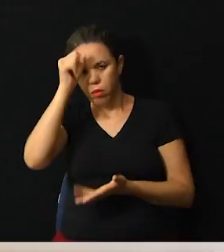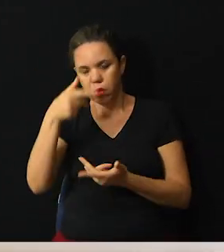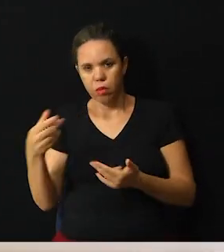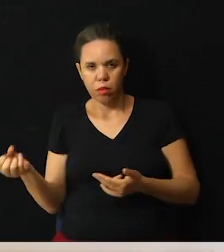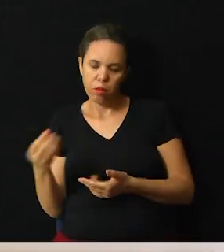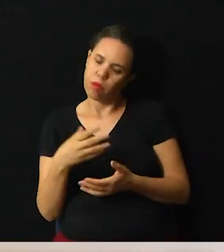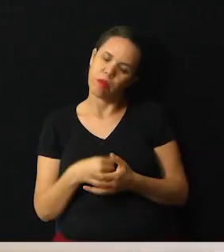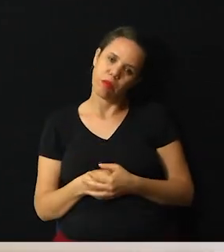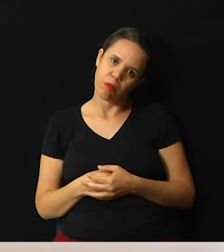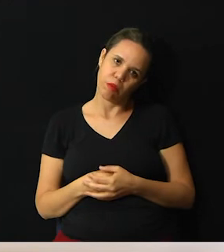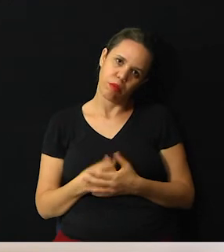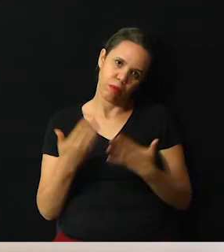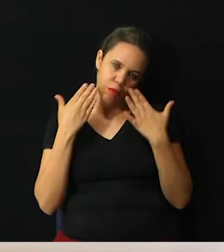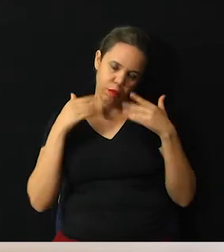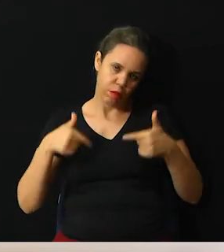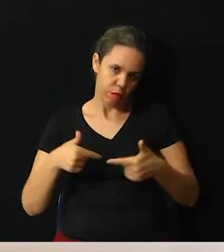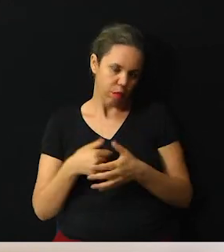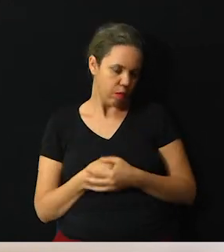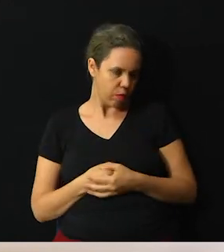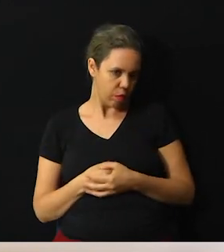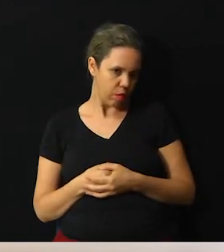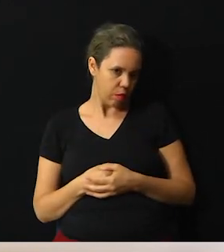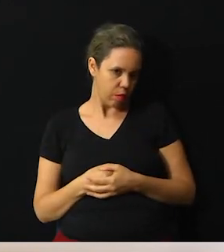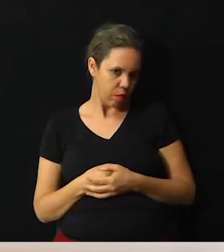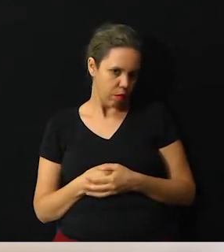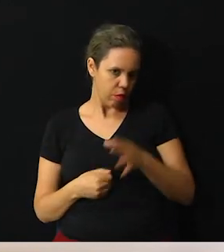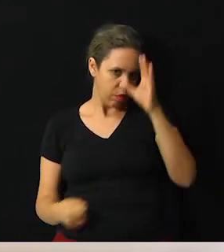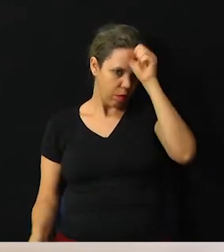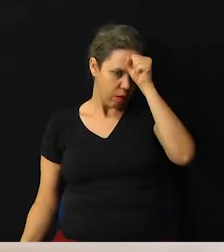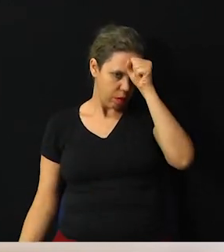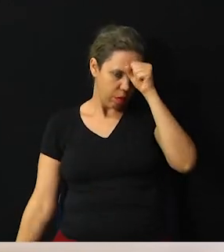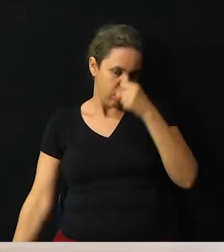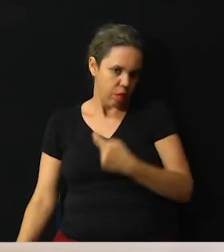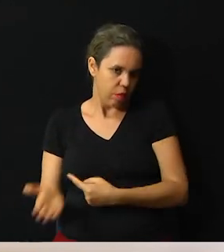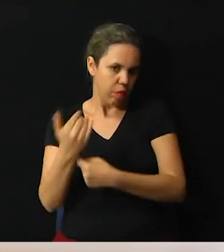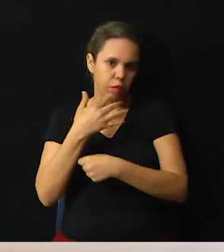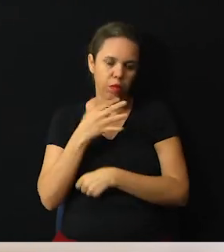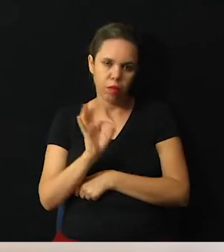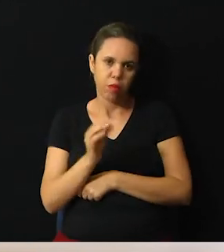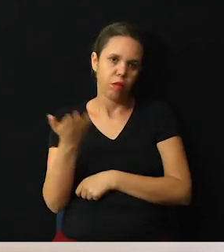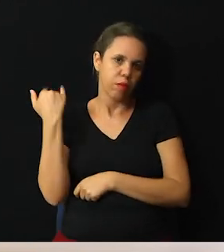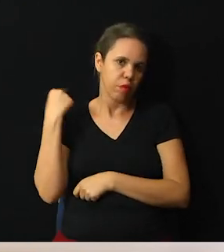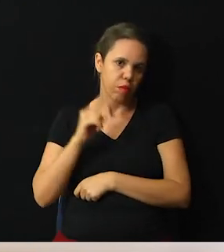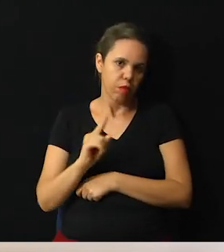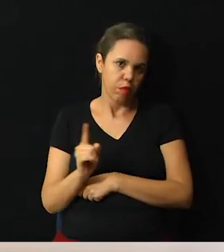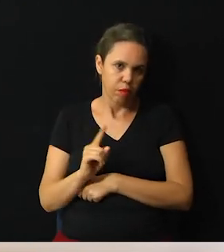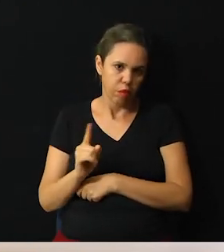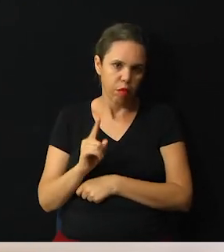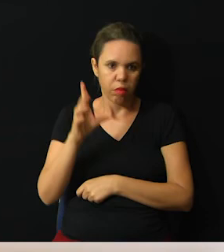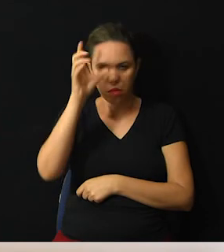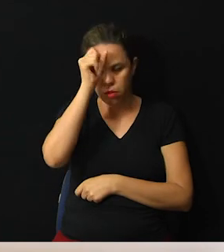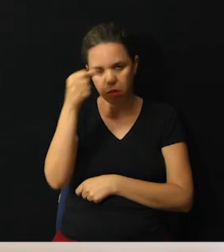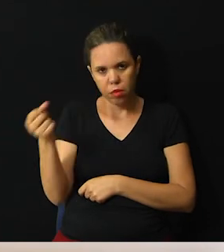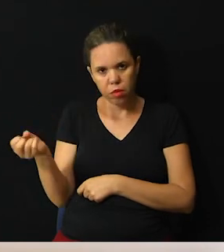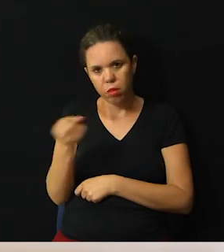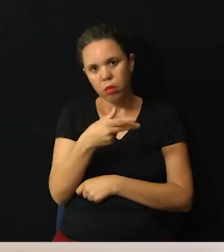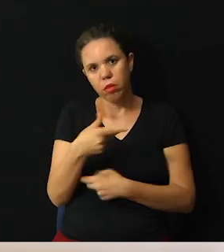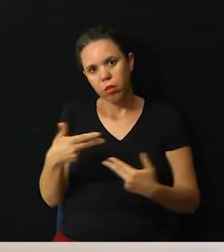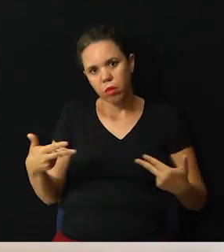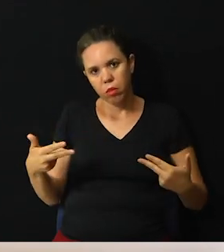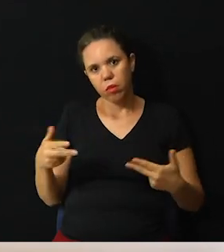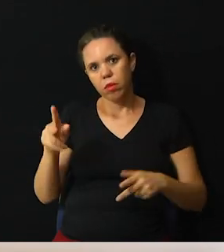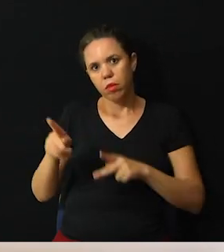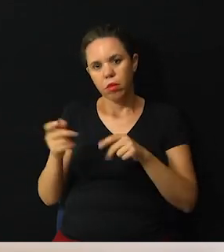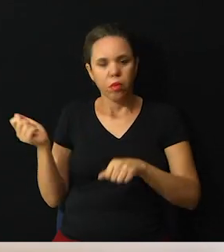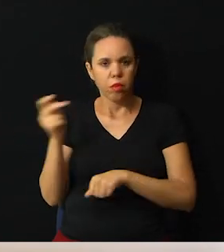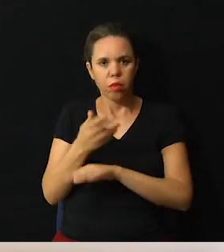aprender coisas novas, a encarar desafios, a aprender em tecnologia que não conhecia antes, a aprender coisas novas,